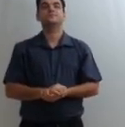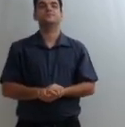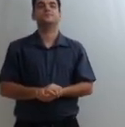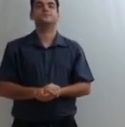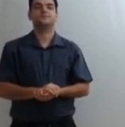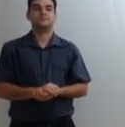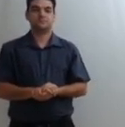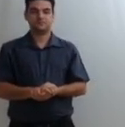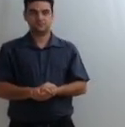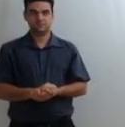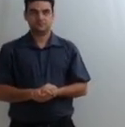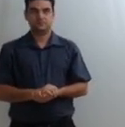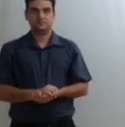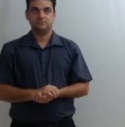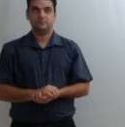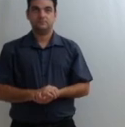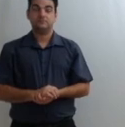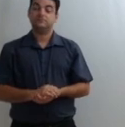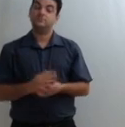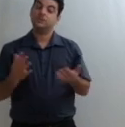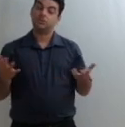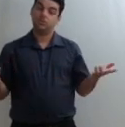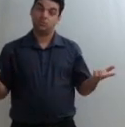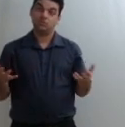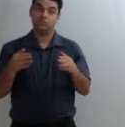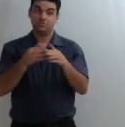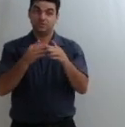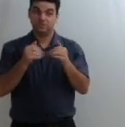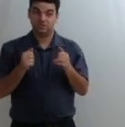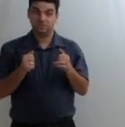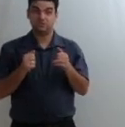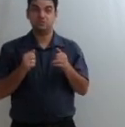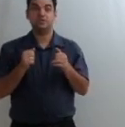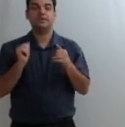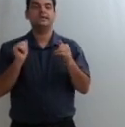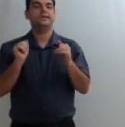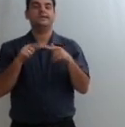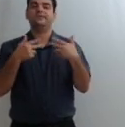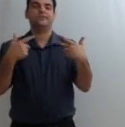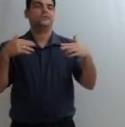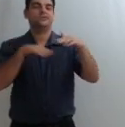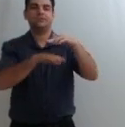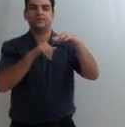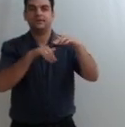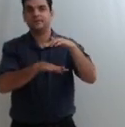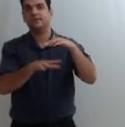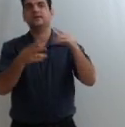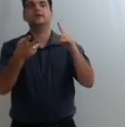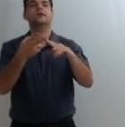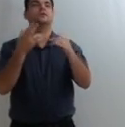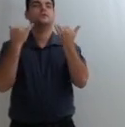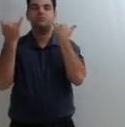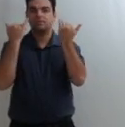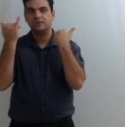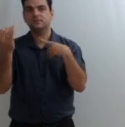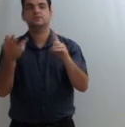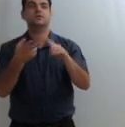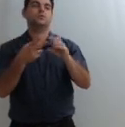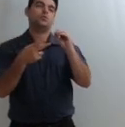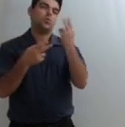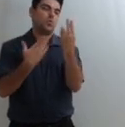Não é objeto da presente demanda, aguarda e disponibilização dos registros de conexão e de acesso a aplicações de